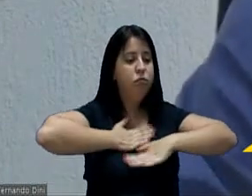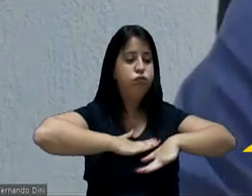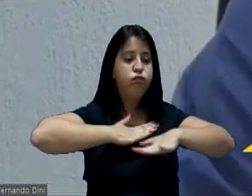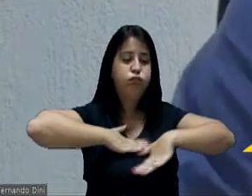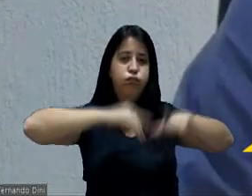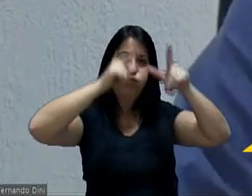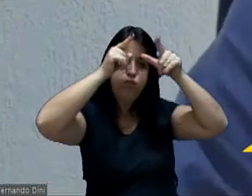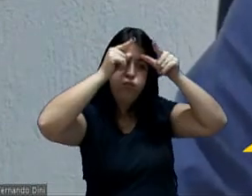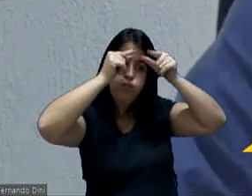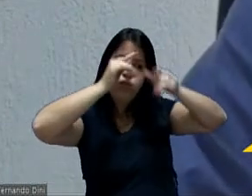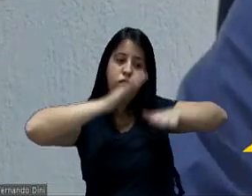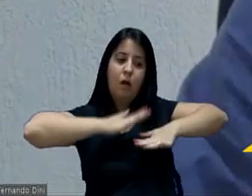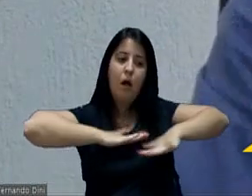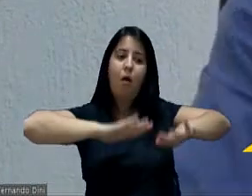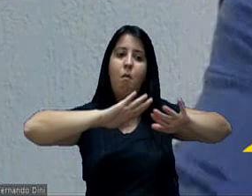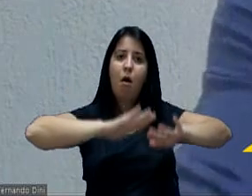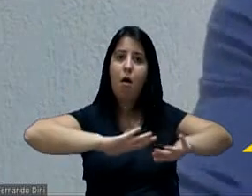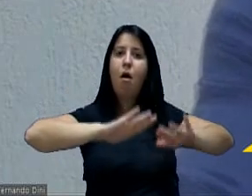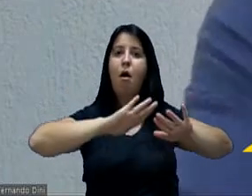esta onda